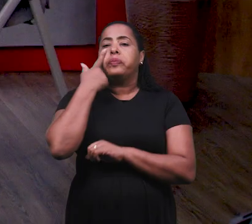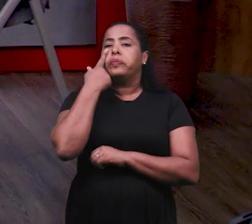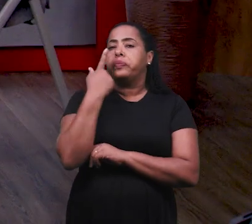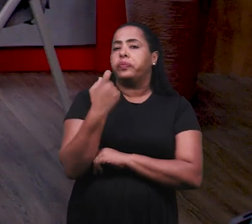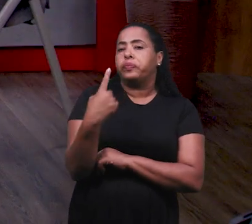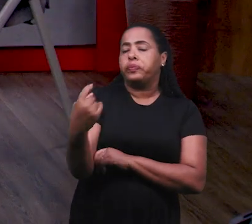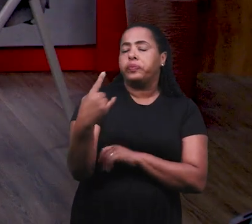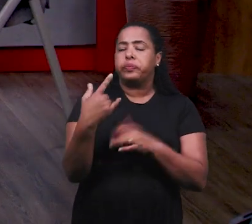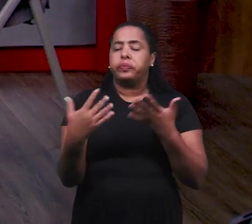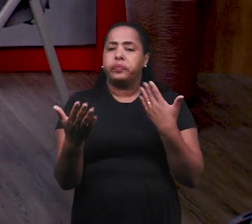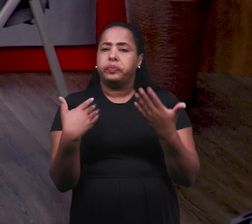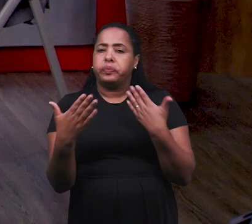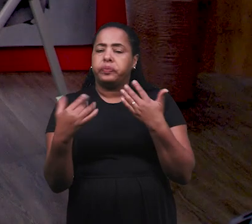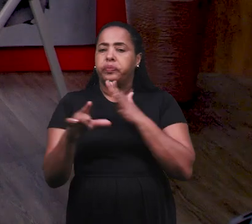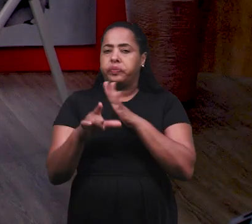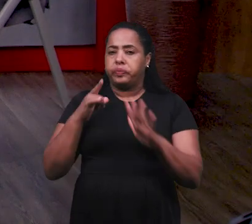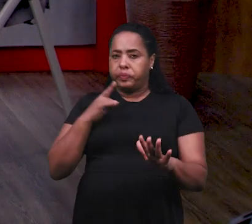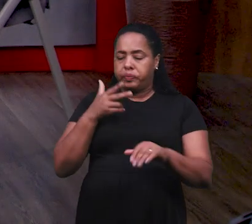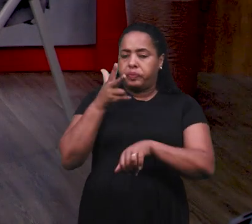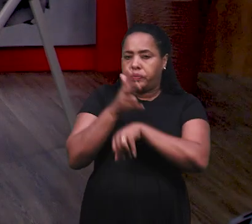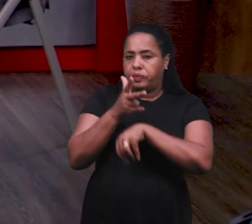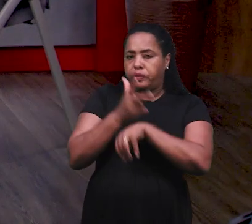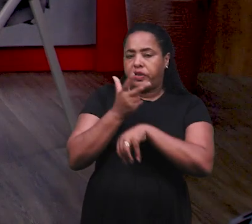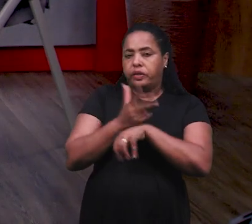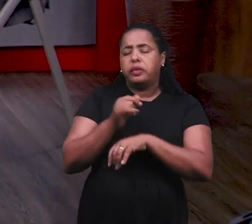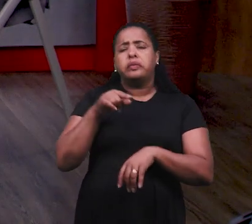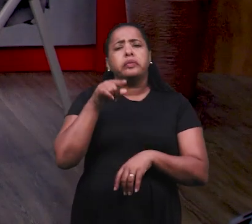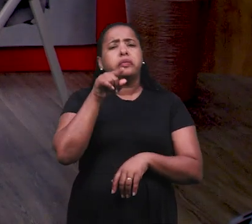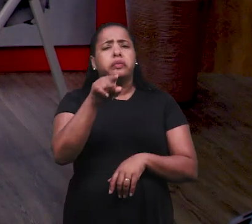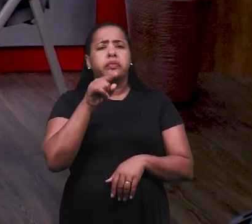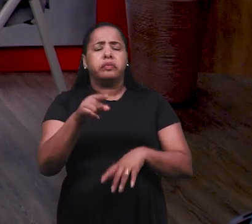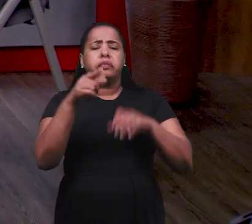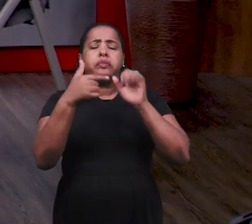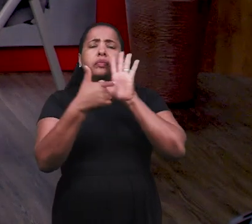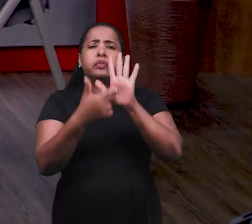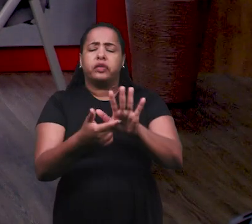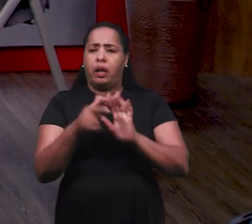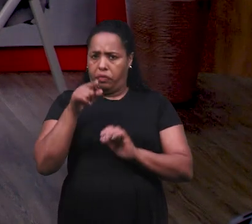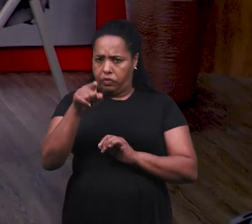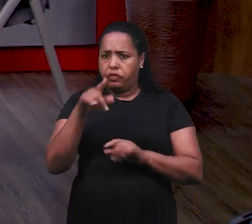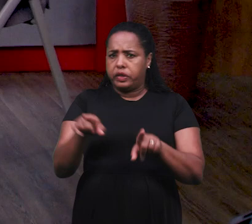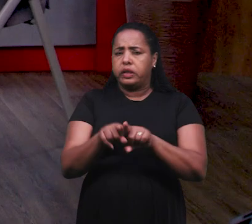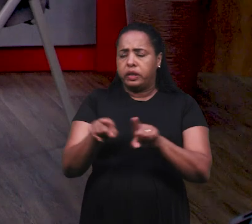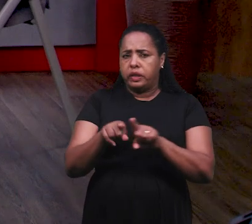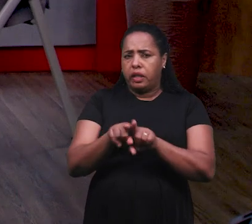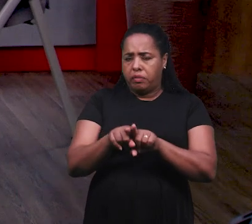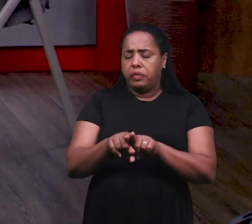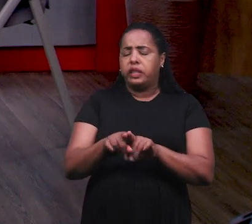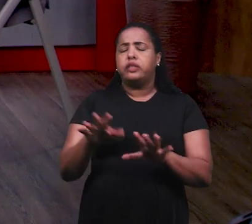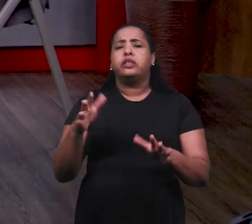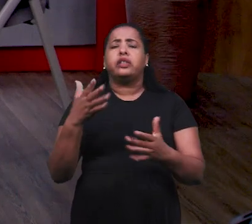estávamos conversando, né, antes aqui da gravação. Você estava dizendo que você já estudou também numa escola confessional,